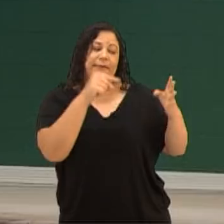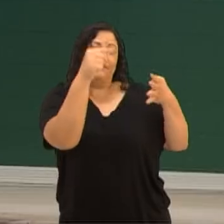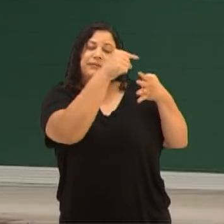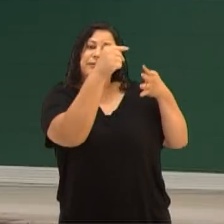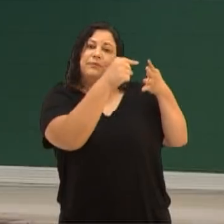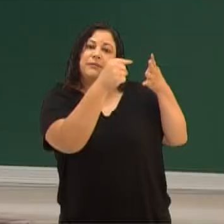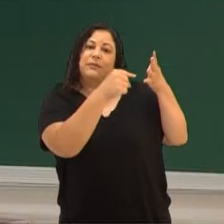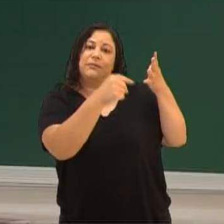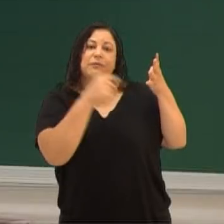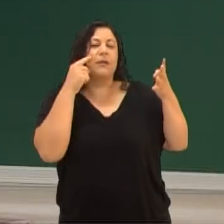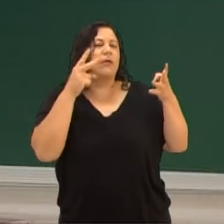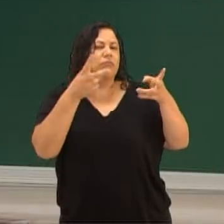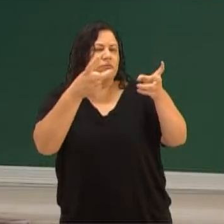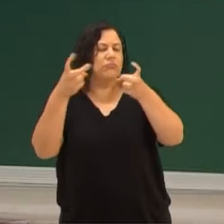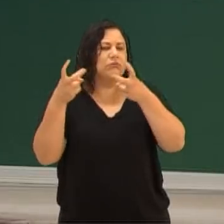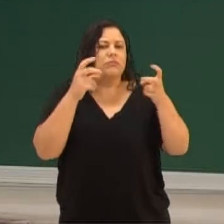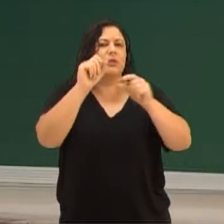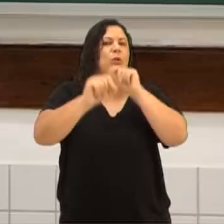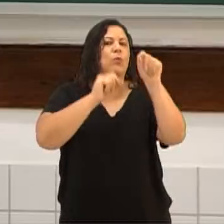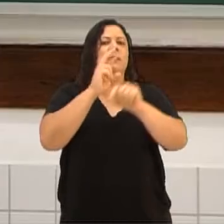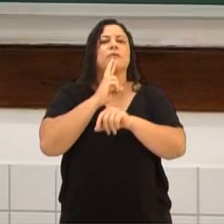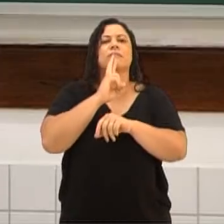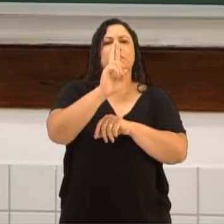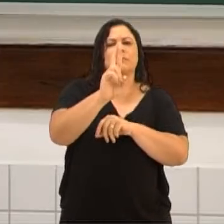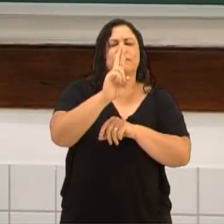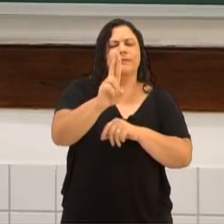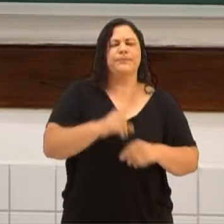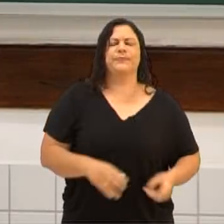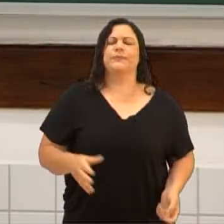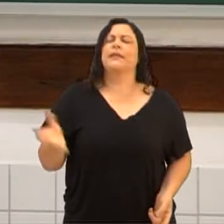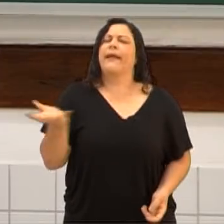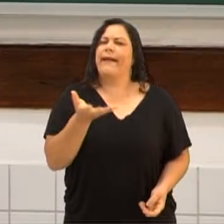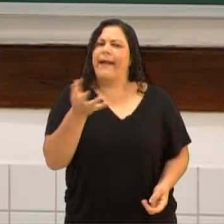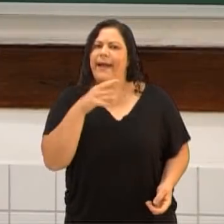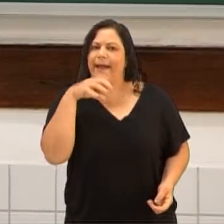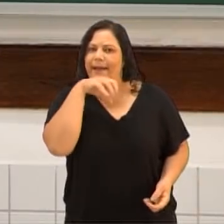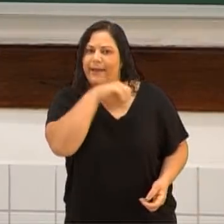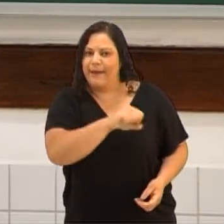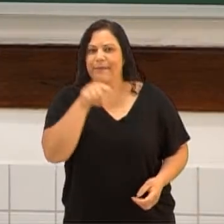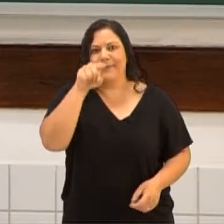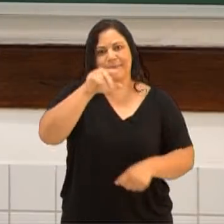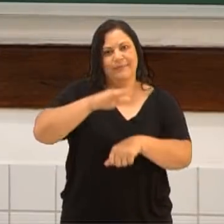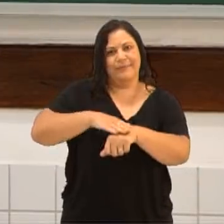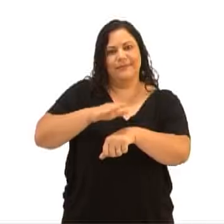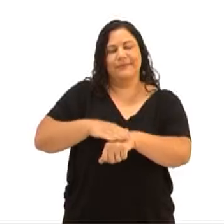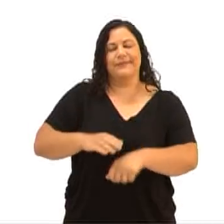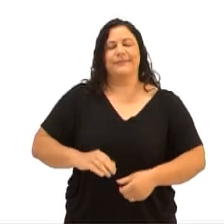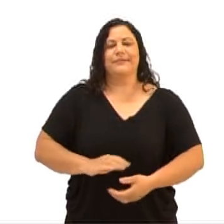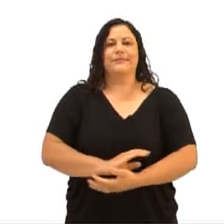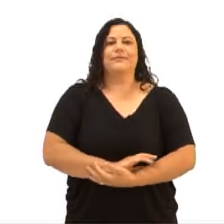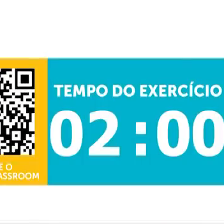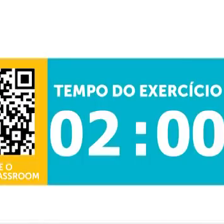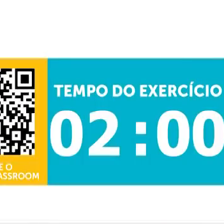D, comercial. Questionário é rapidinho lá, fogo rápido, é com vocês aí.